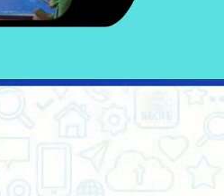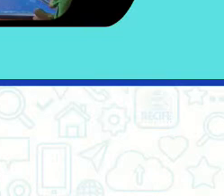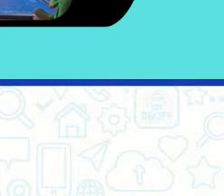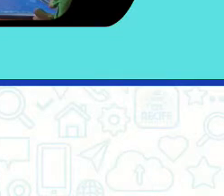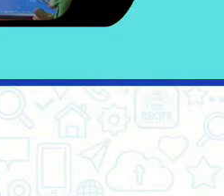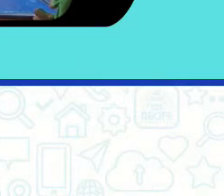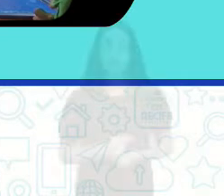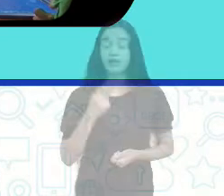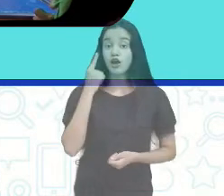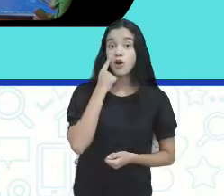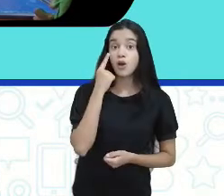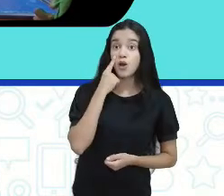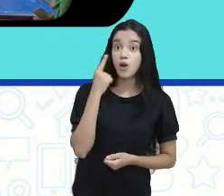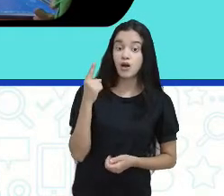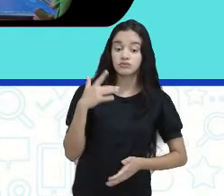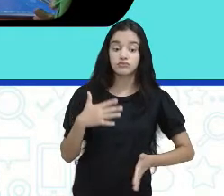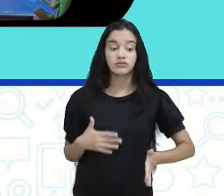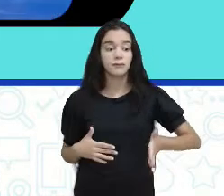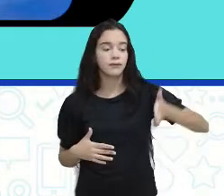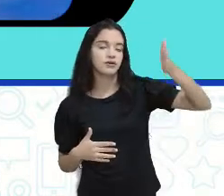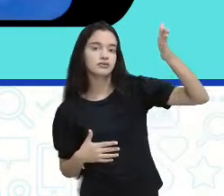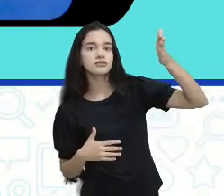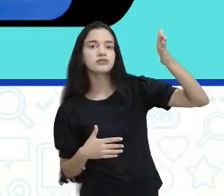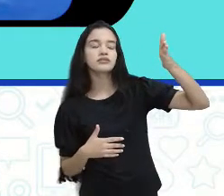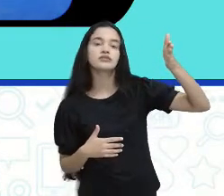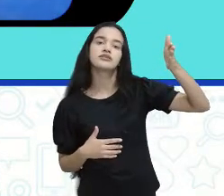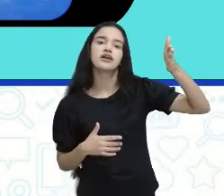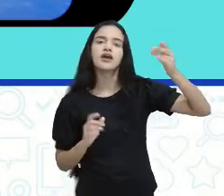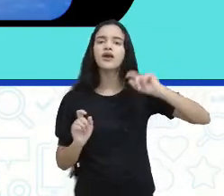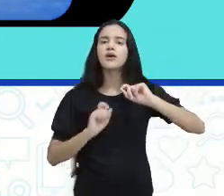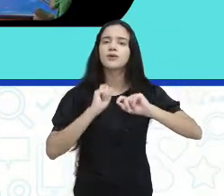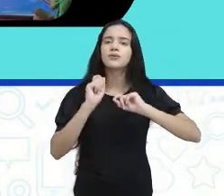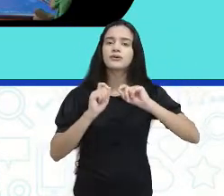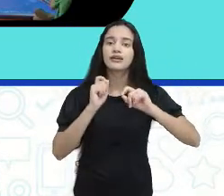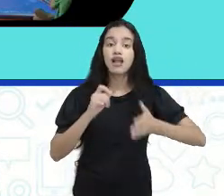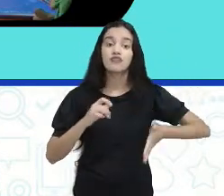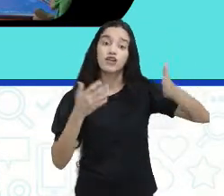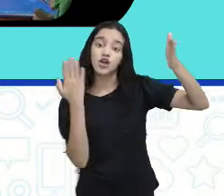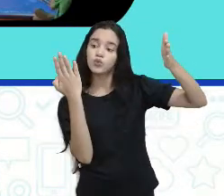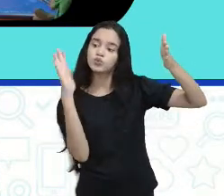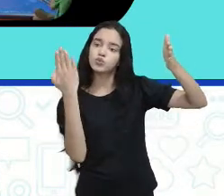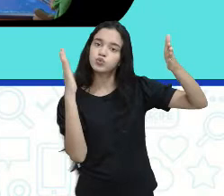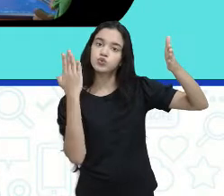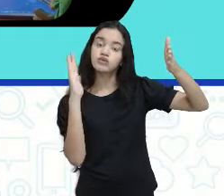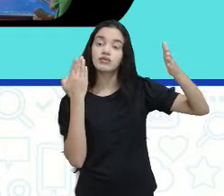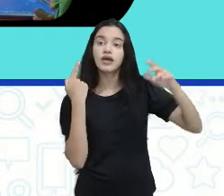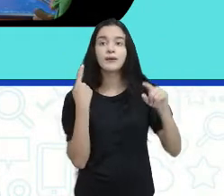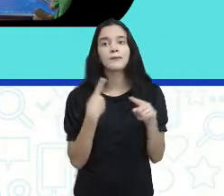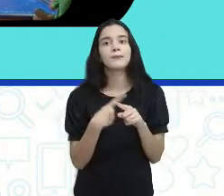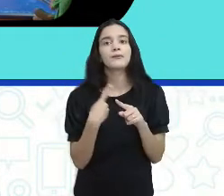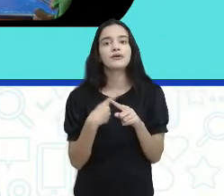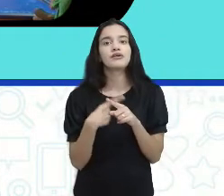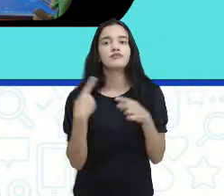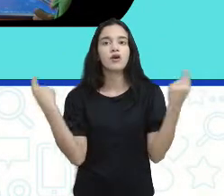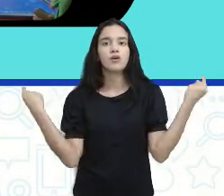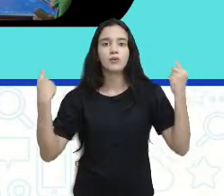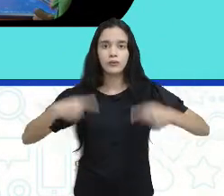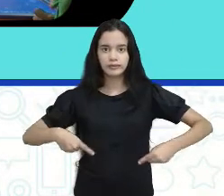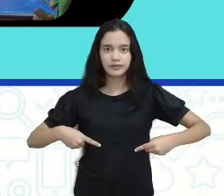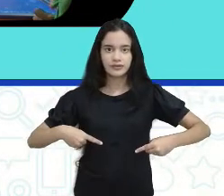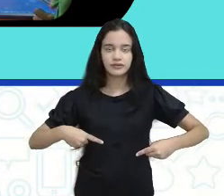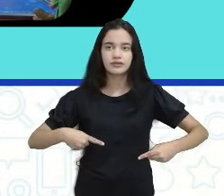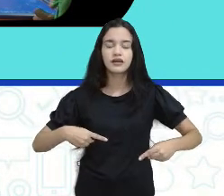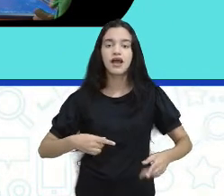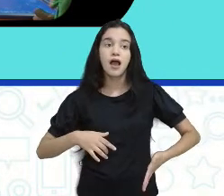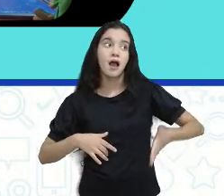E aí, ó, essa parede, né, aí nesse caso, é uma parede de vidro, né? Porque como a gente tá vendo aí uma competição rolando, né,